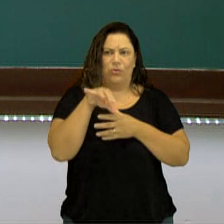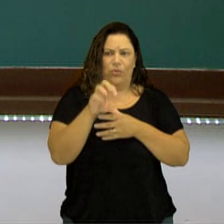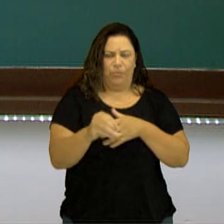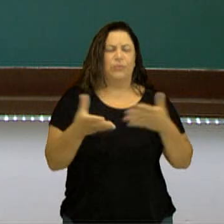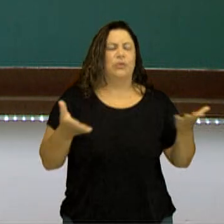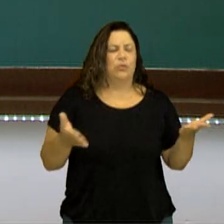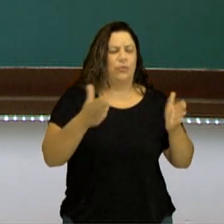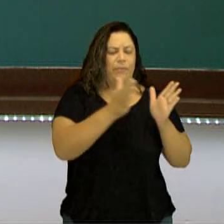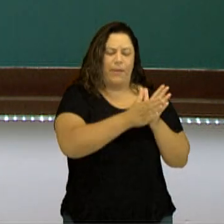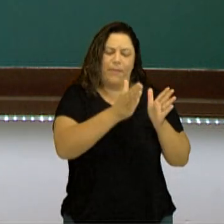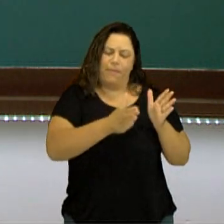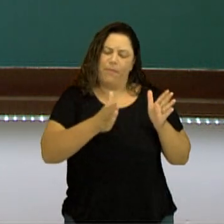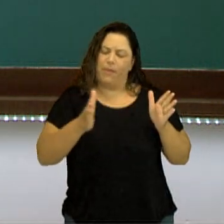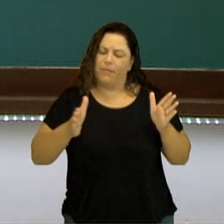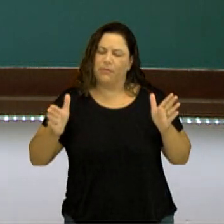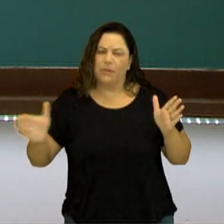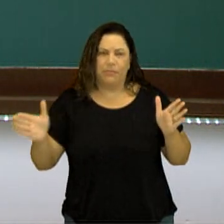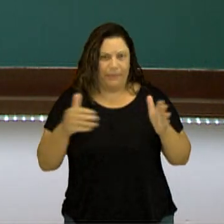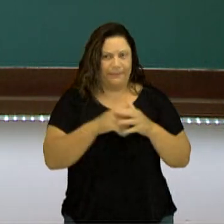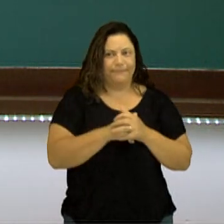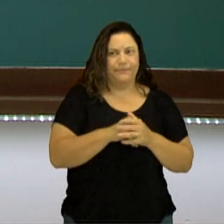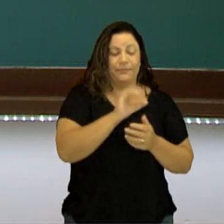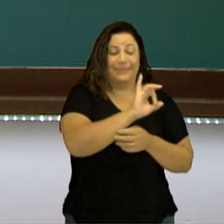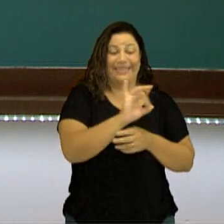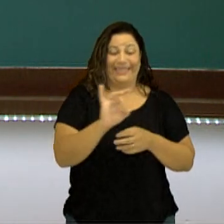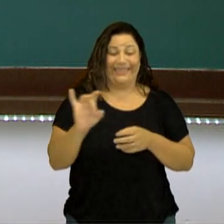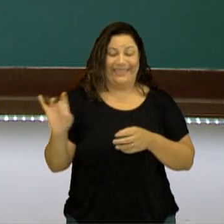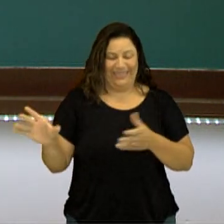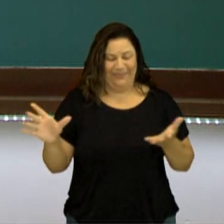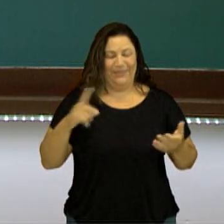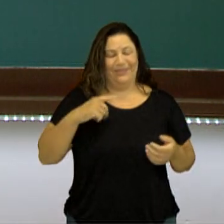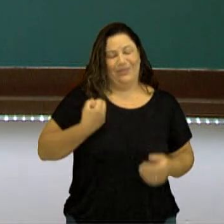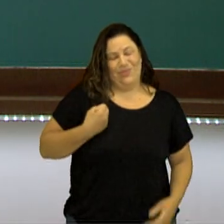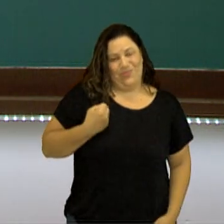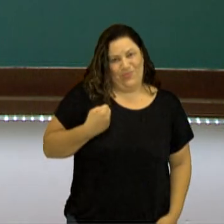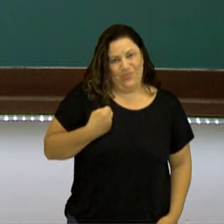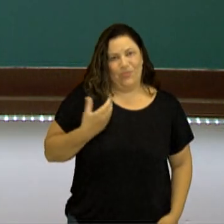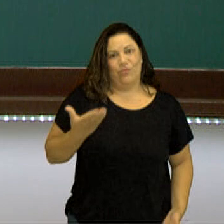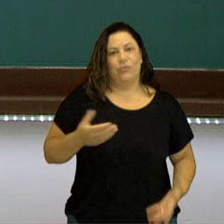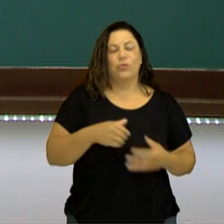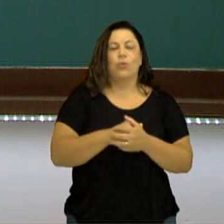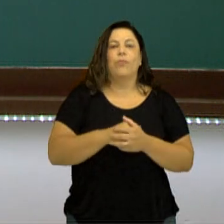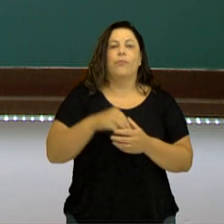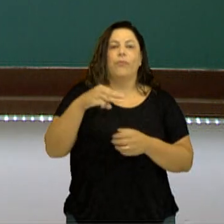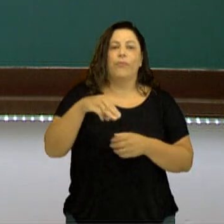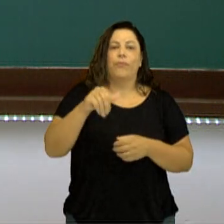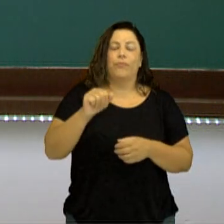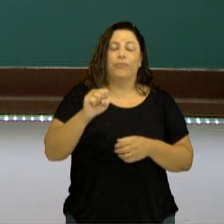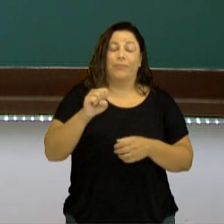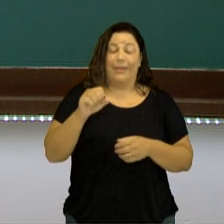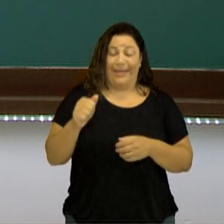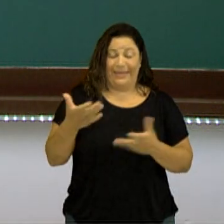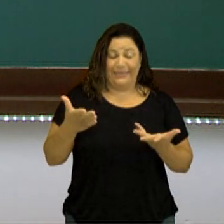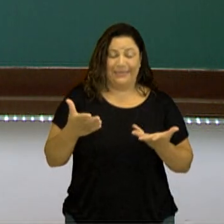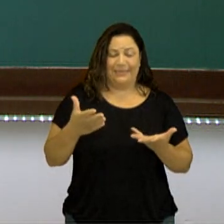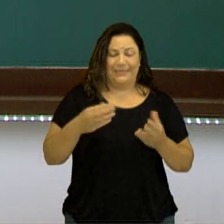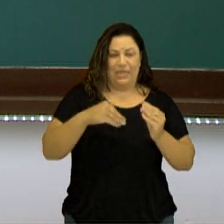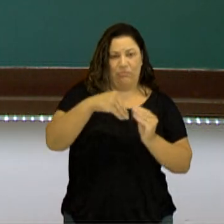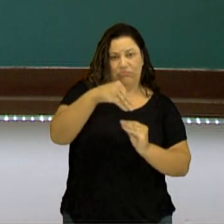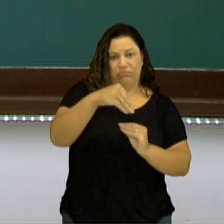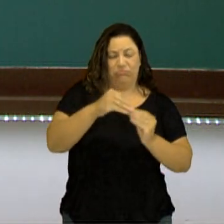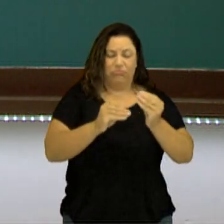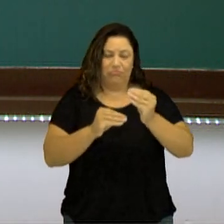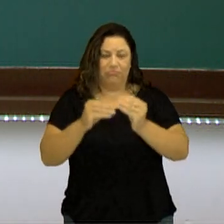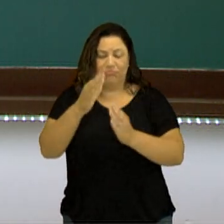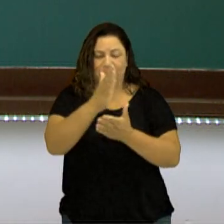sequência, número 1, número 2, número 3, cada elemento tem o seu número atômico. O número de massa é um número que muitas vezes vem quebrado e é